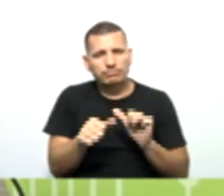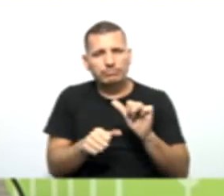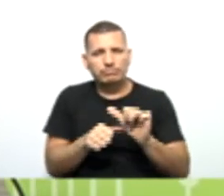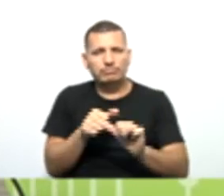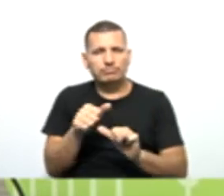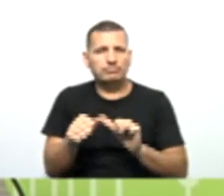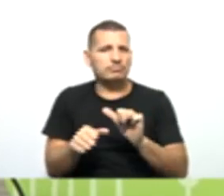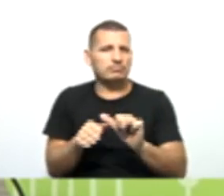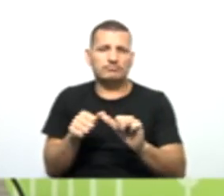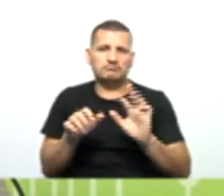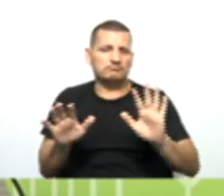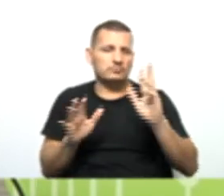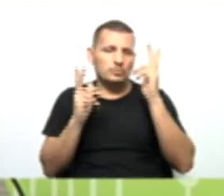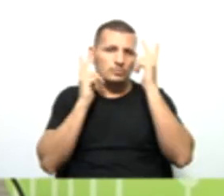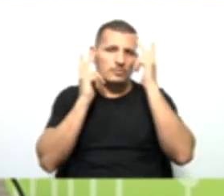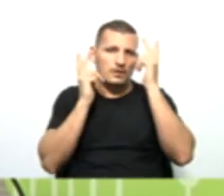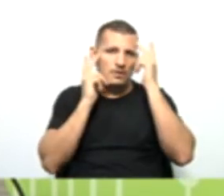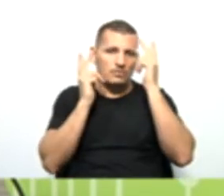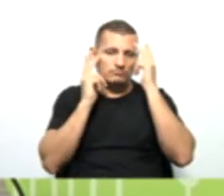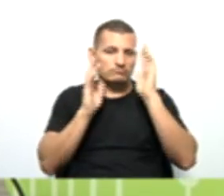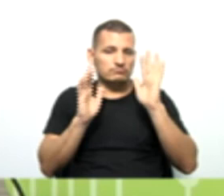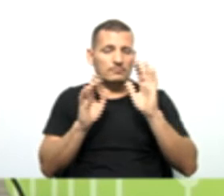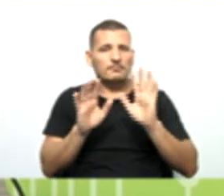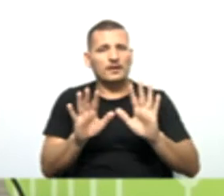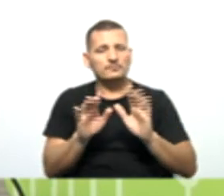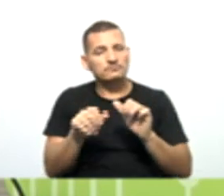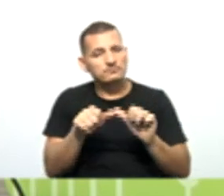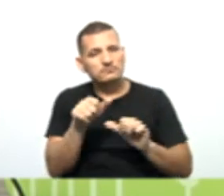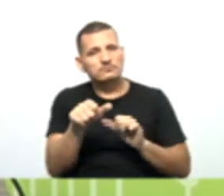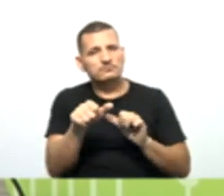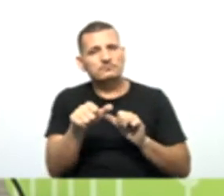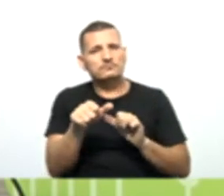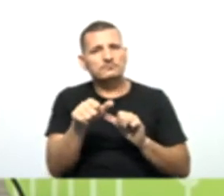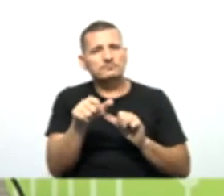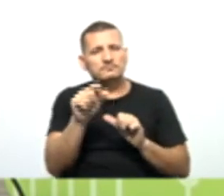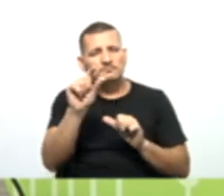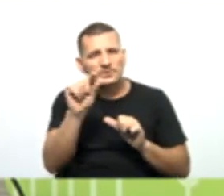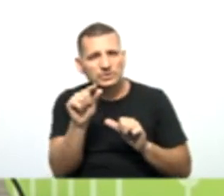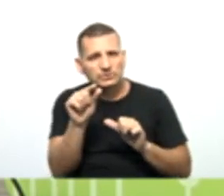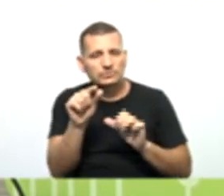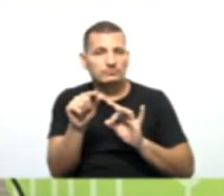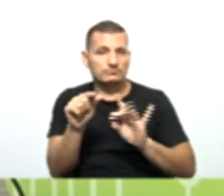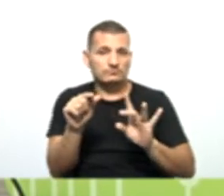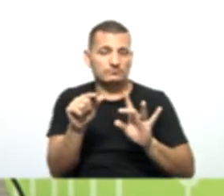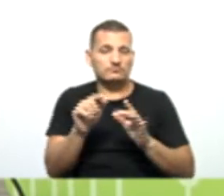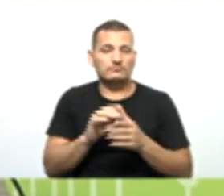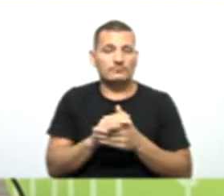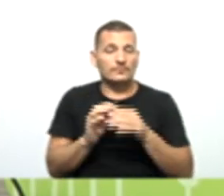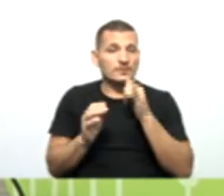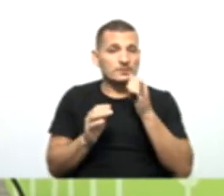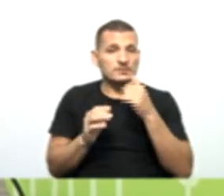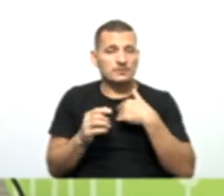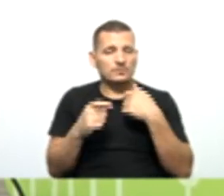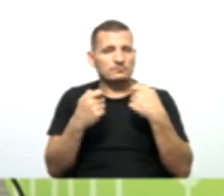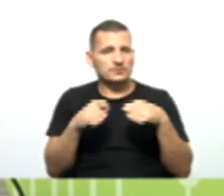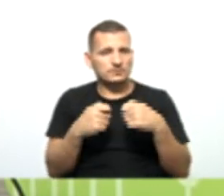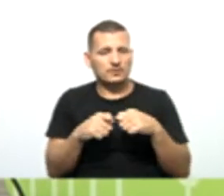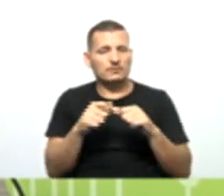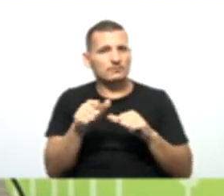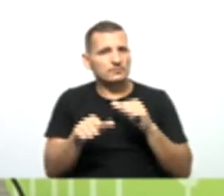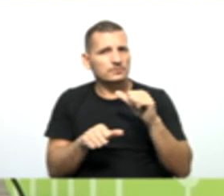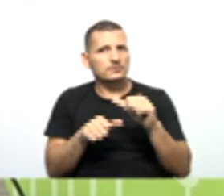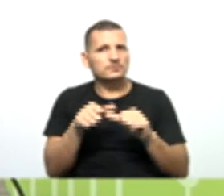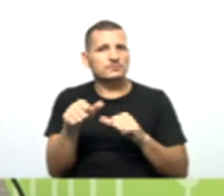elas são comuns, só que são alterações pequenas, alterações mínimas. Se eu precisar realizar alterações